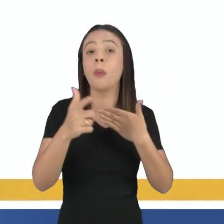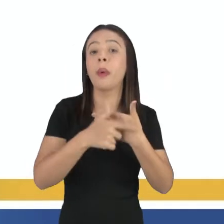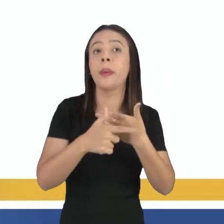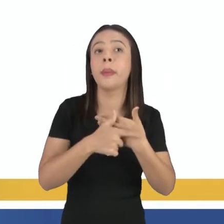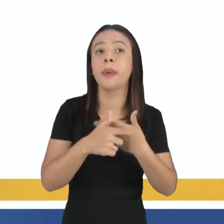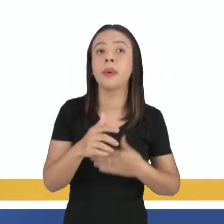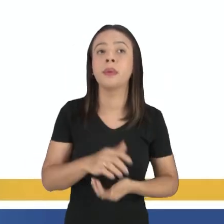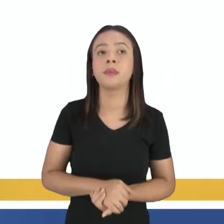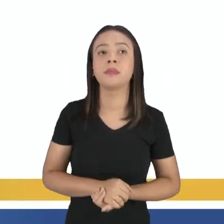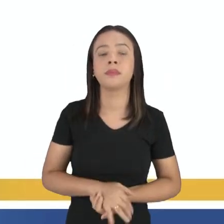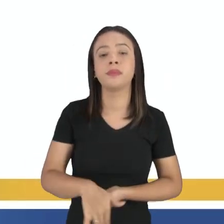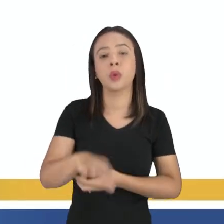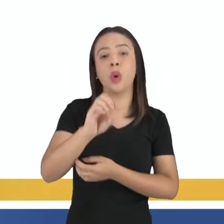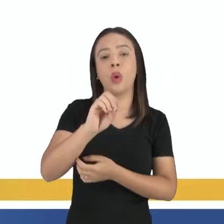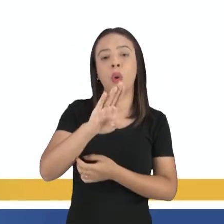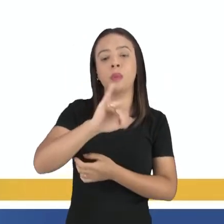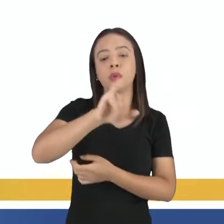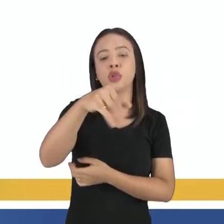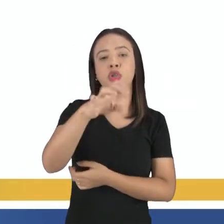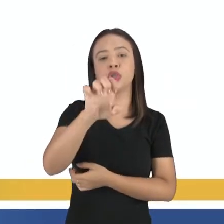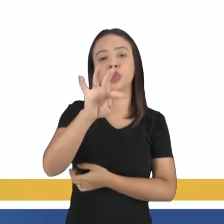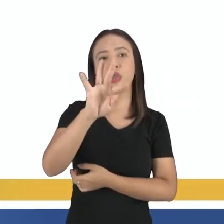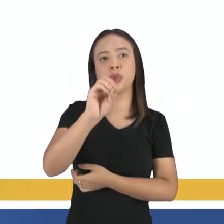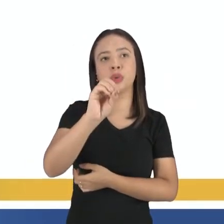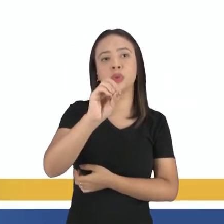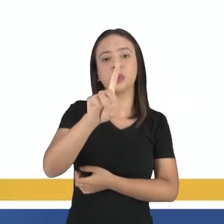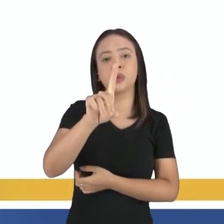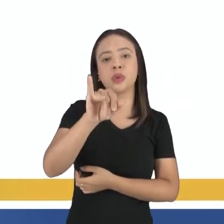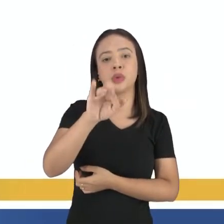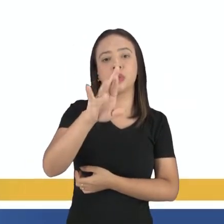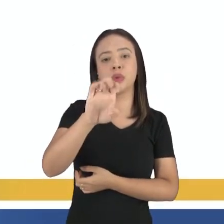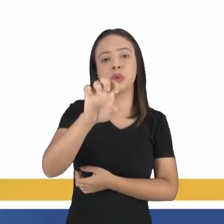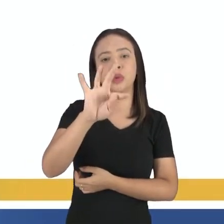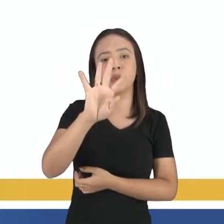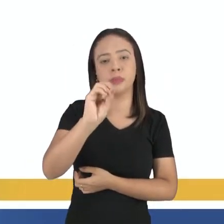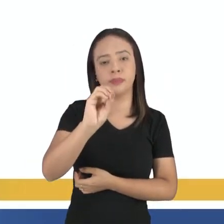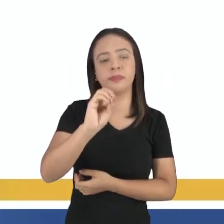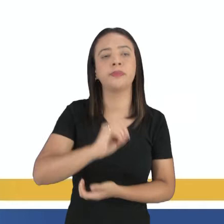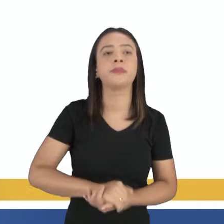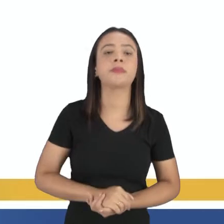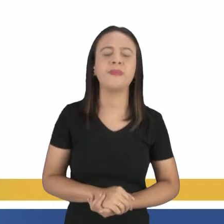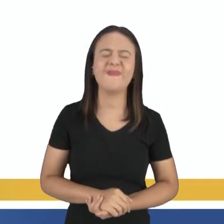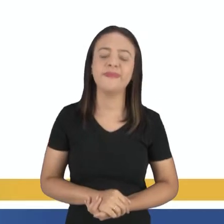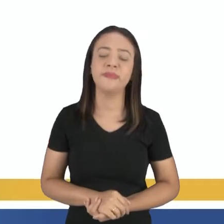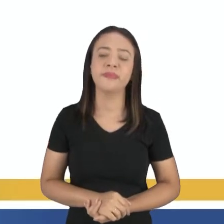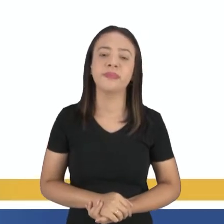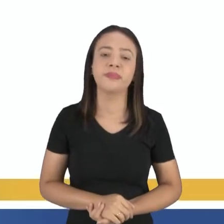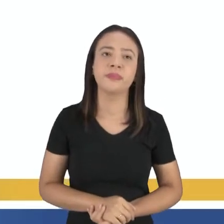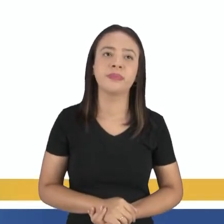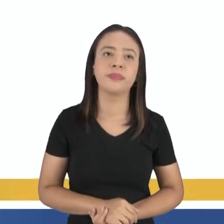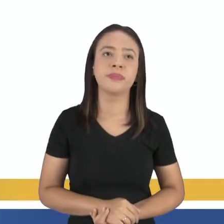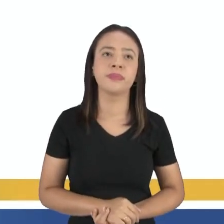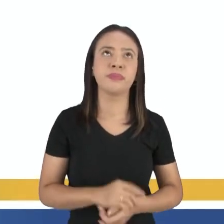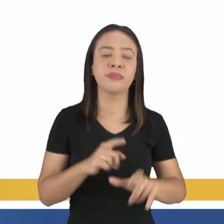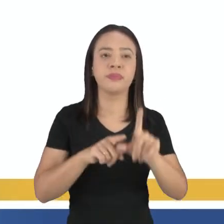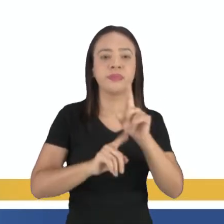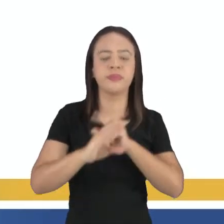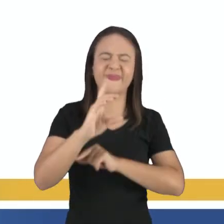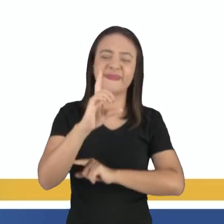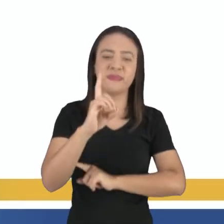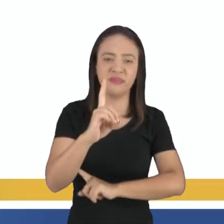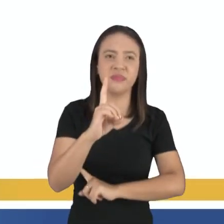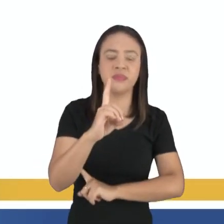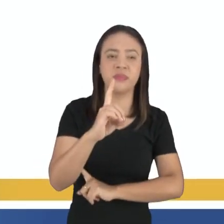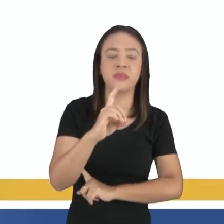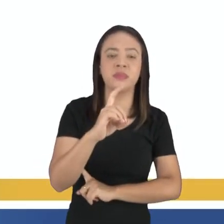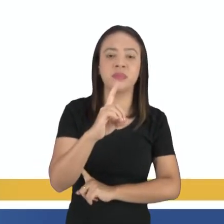Vamos ver. De objeto direto. Tá? Então, essa função sintática que eles exercem aí é de objeto